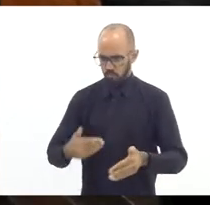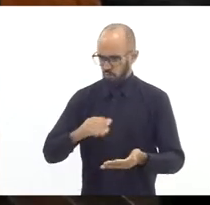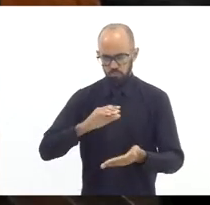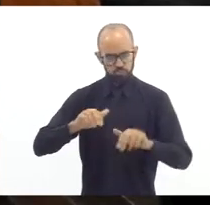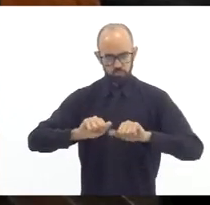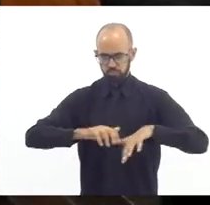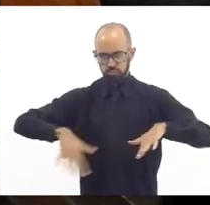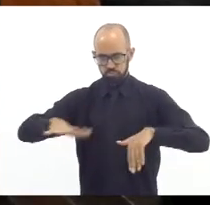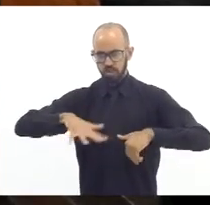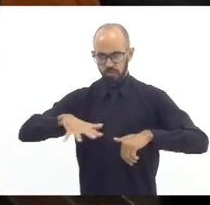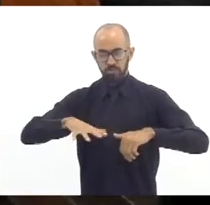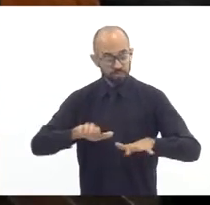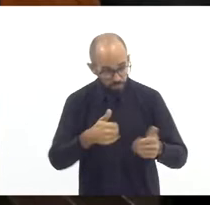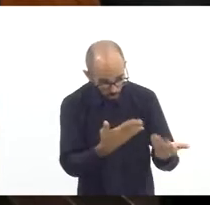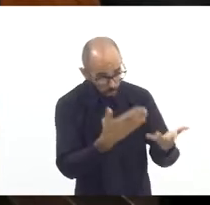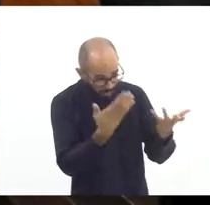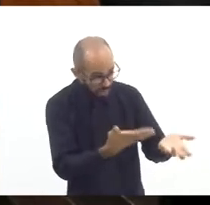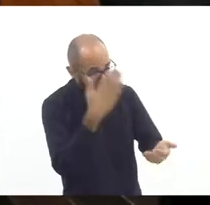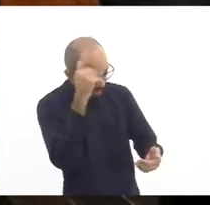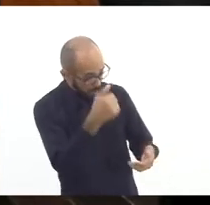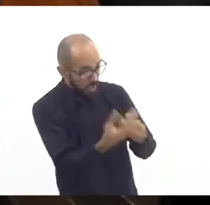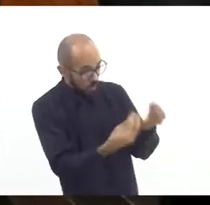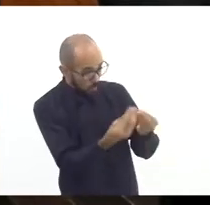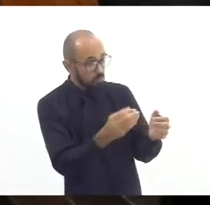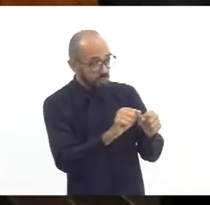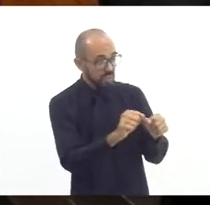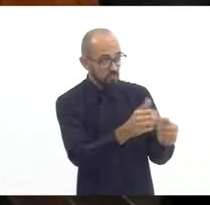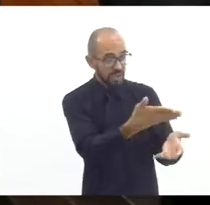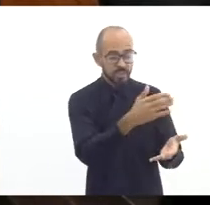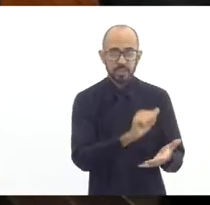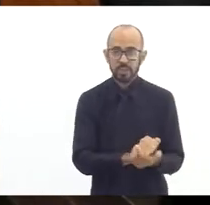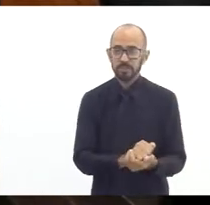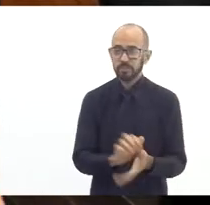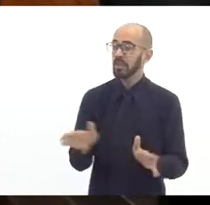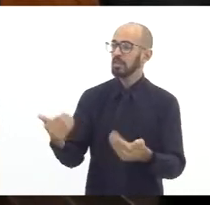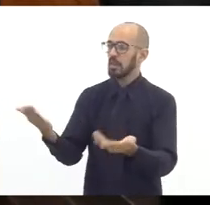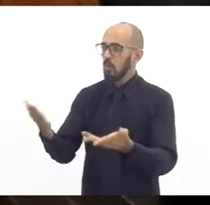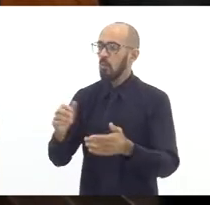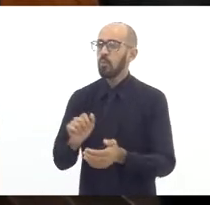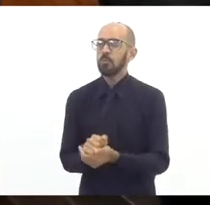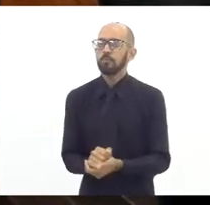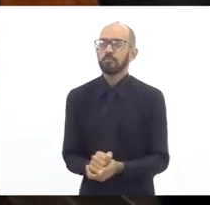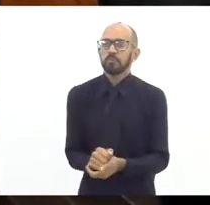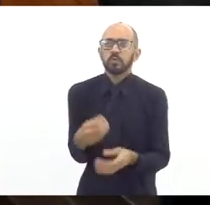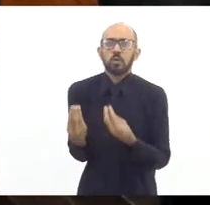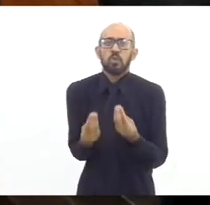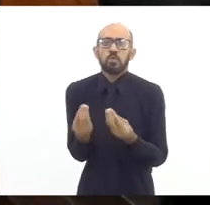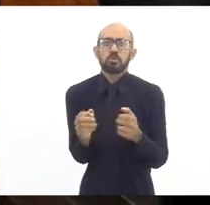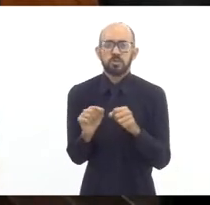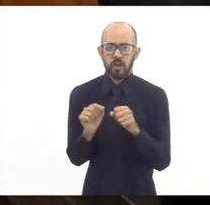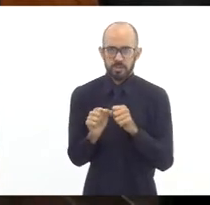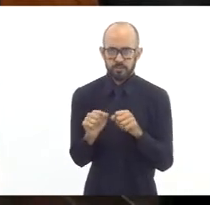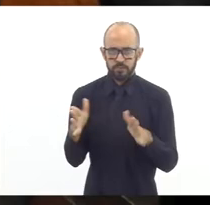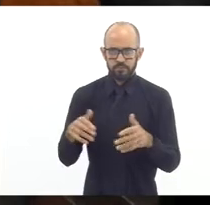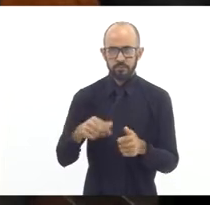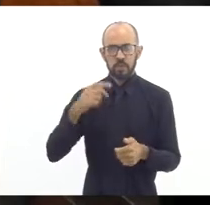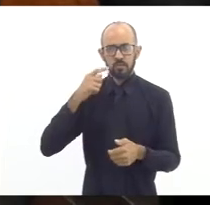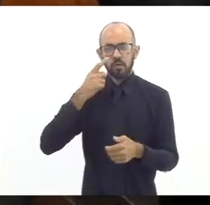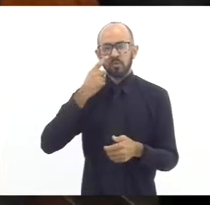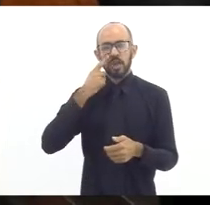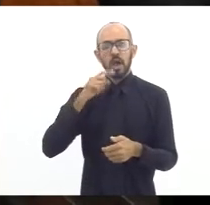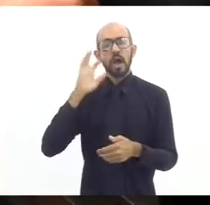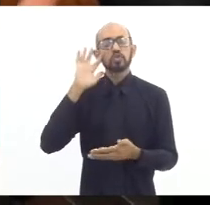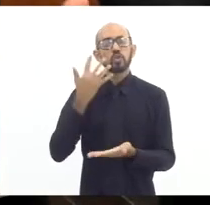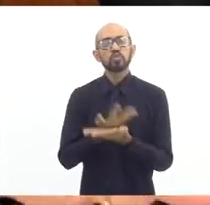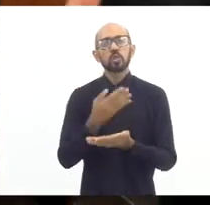eu quero saber é exatamente o procedimento que é feito, na verdade, vamos dar o exemplo do fato concreto da Resolução